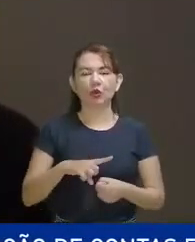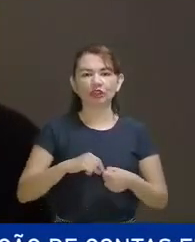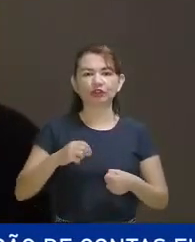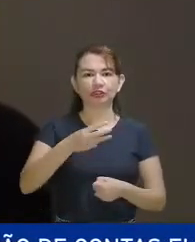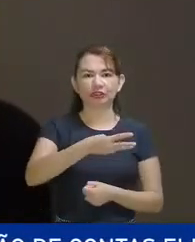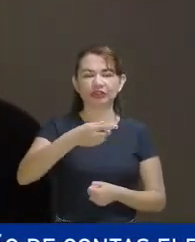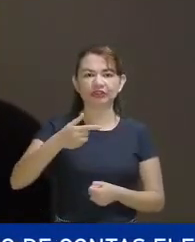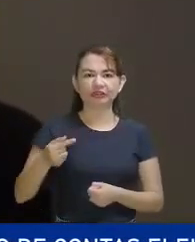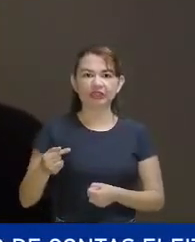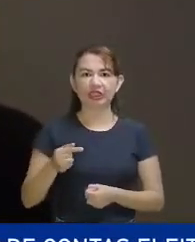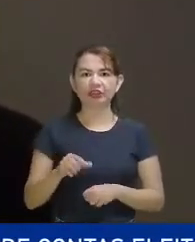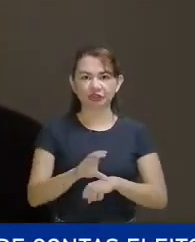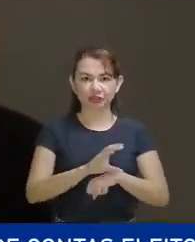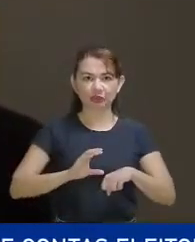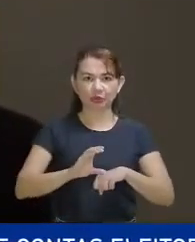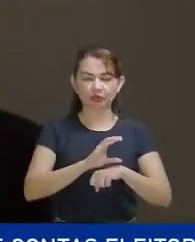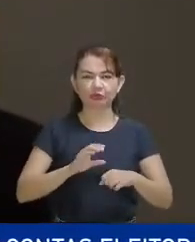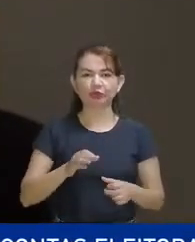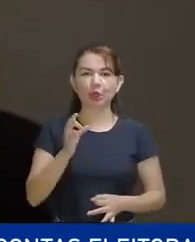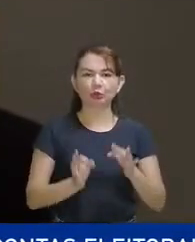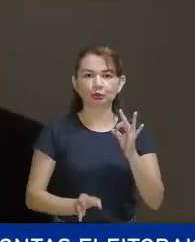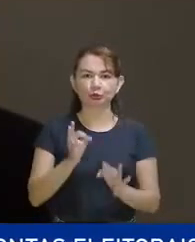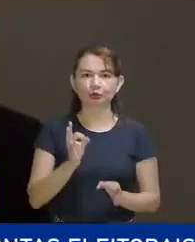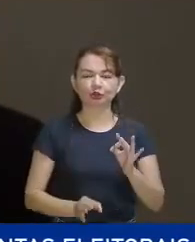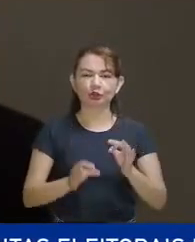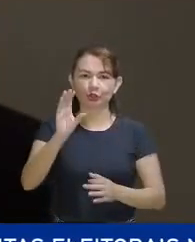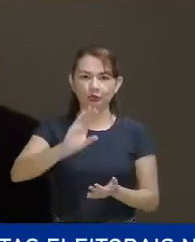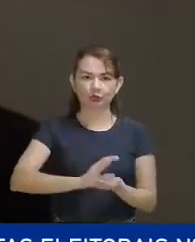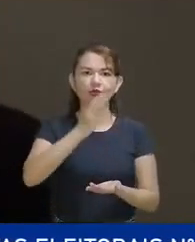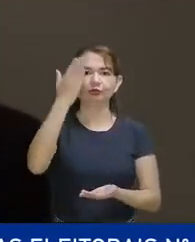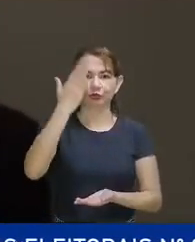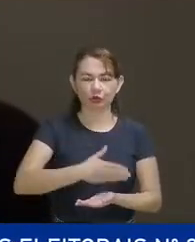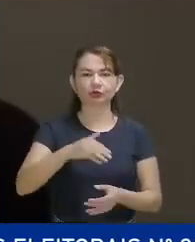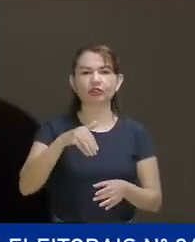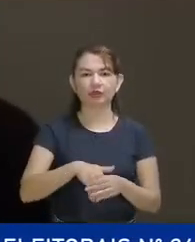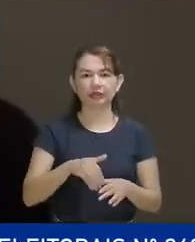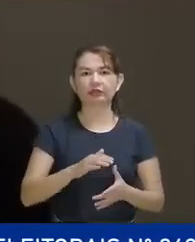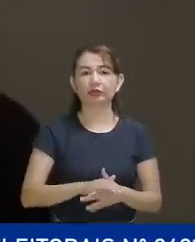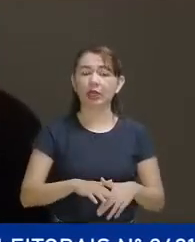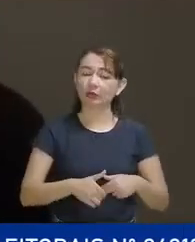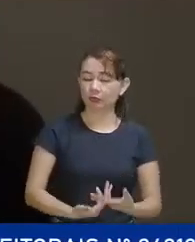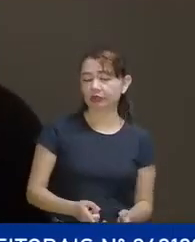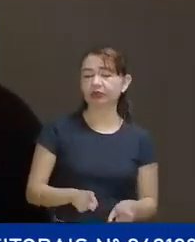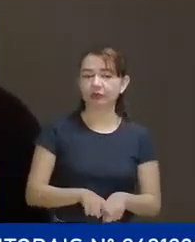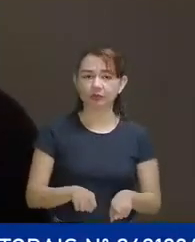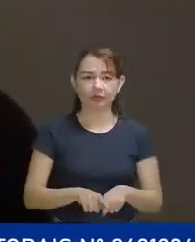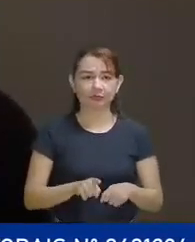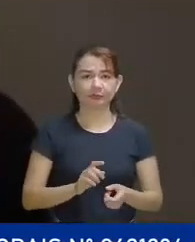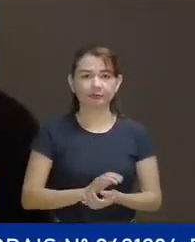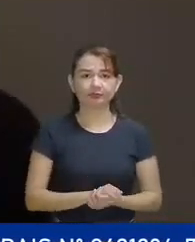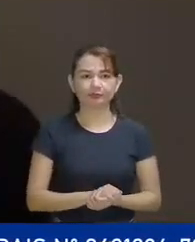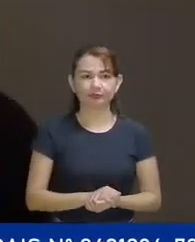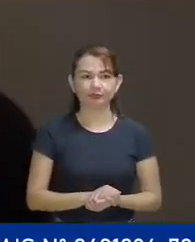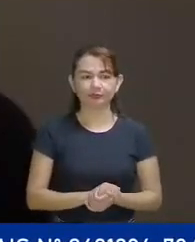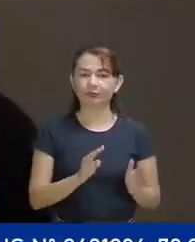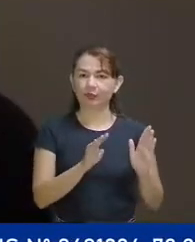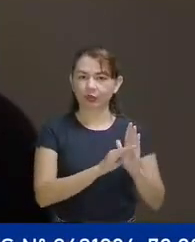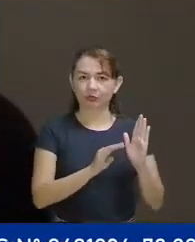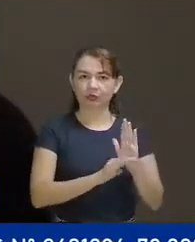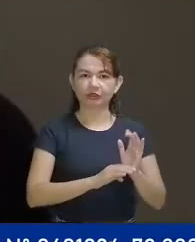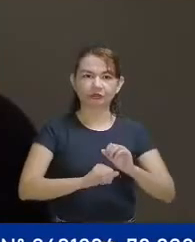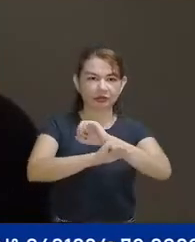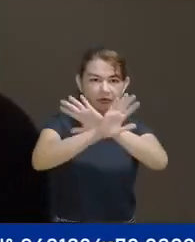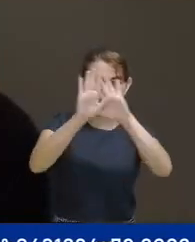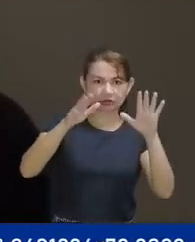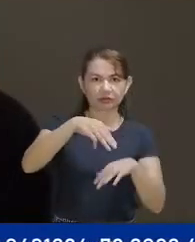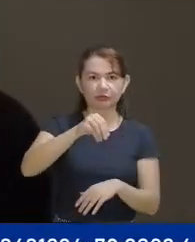da Constituição Federal no âmbito do julgamento de prestação de contas eleitorais. Então, assim como dos princípios da